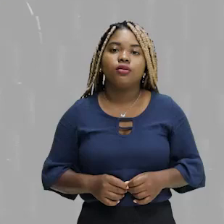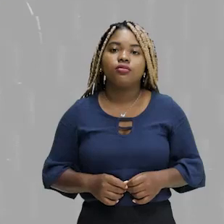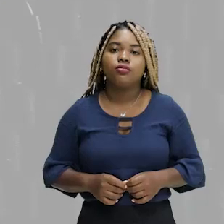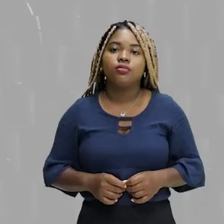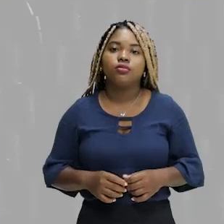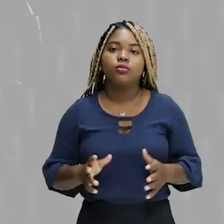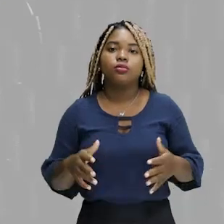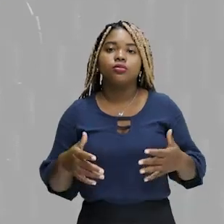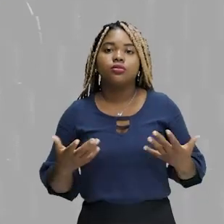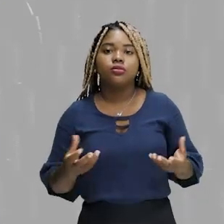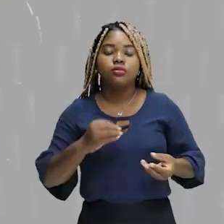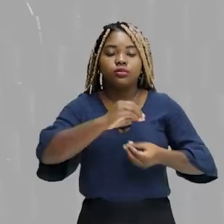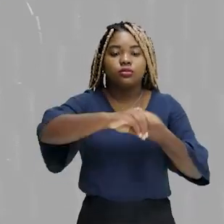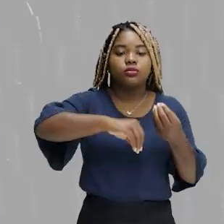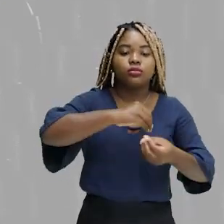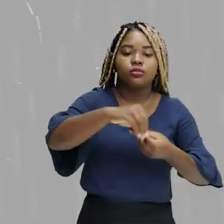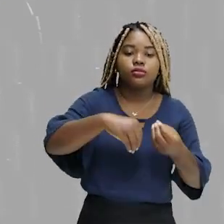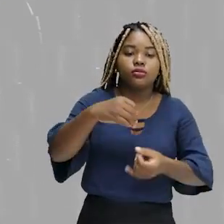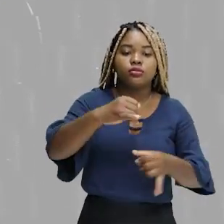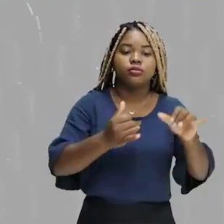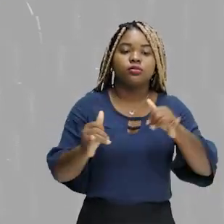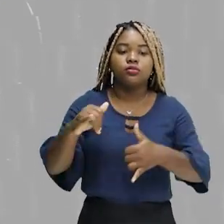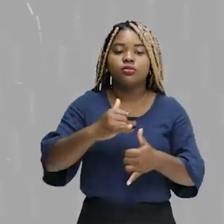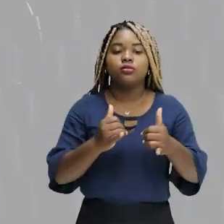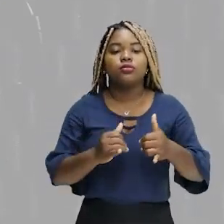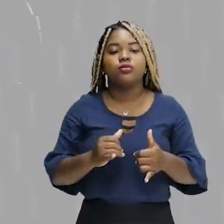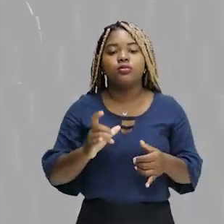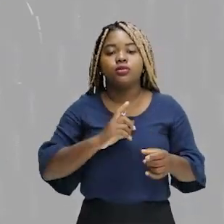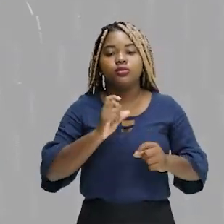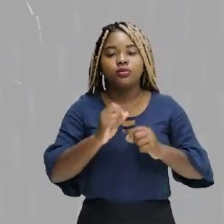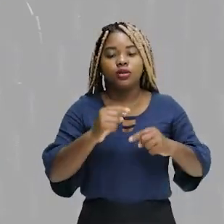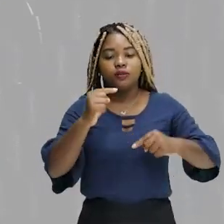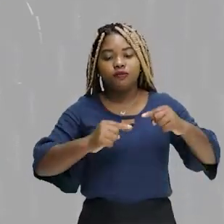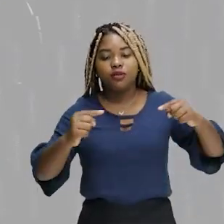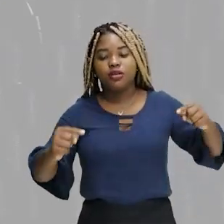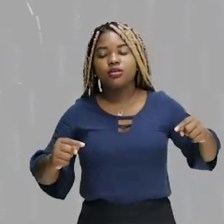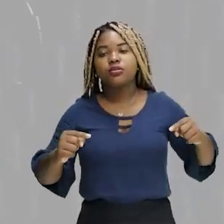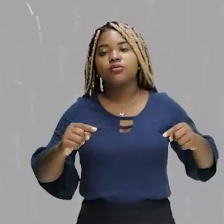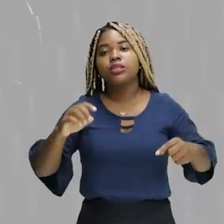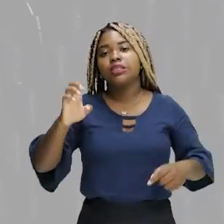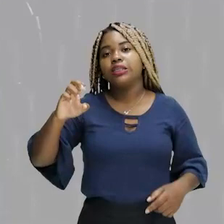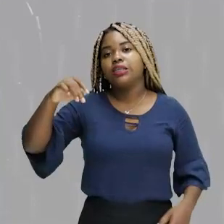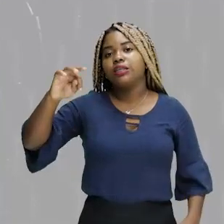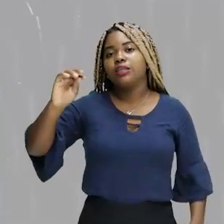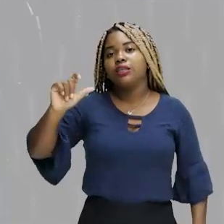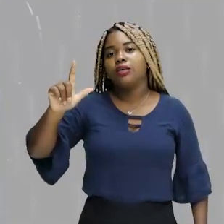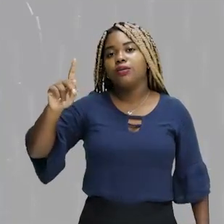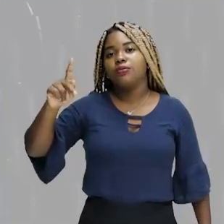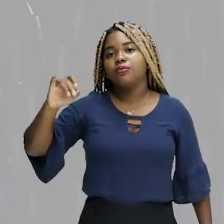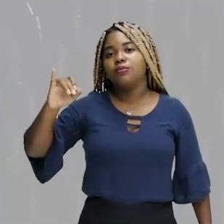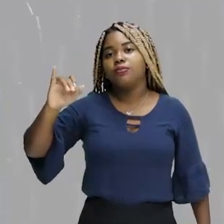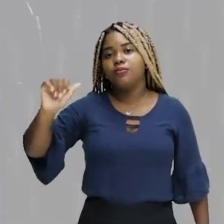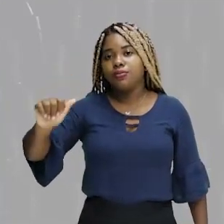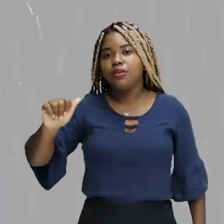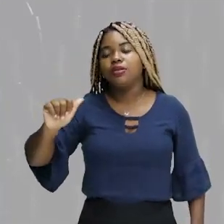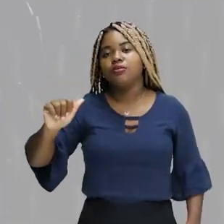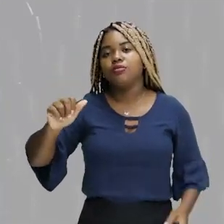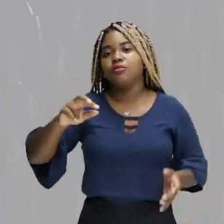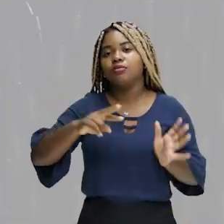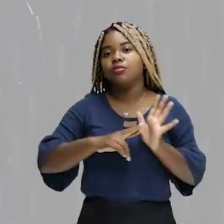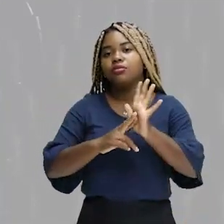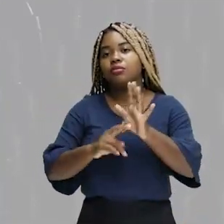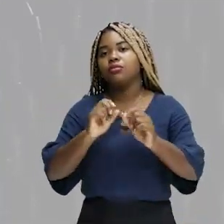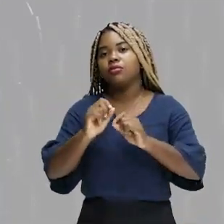gente determina a variação de entalpia na reação, que vamos chamar de ΔH,